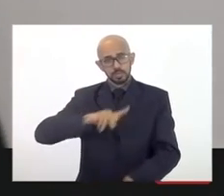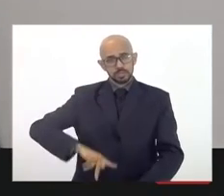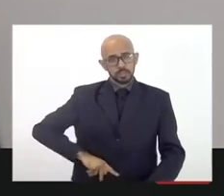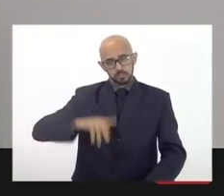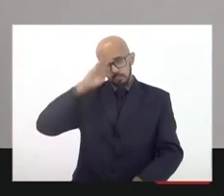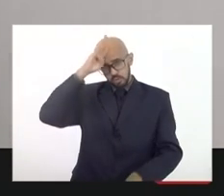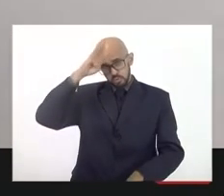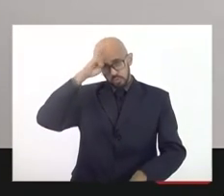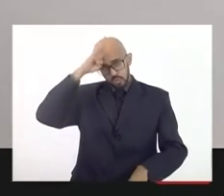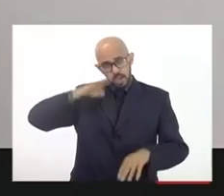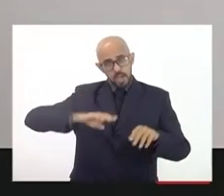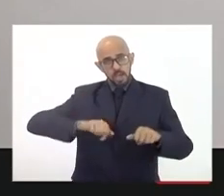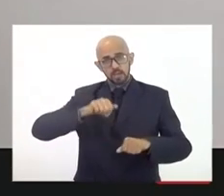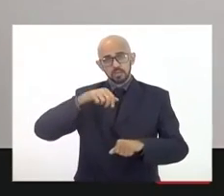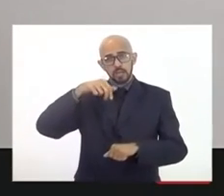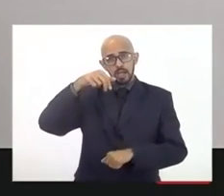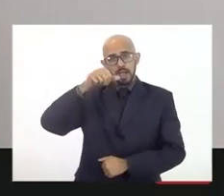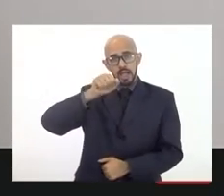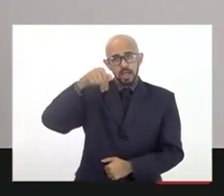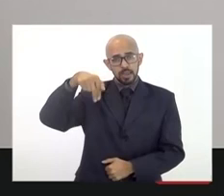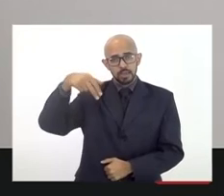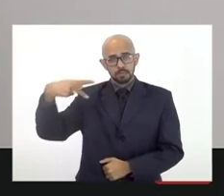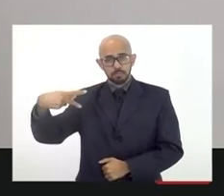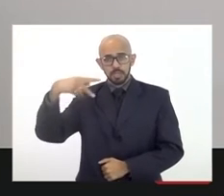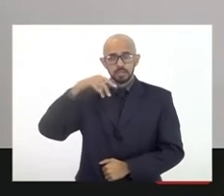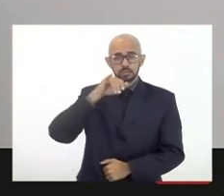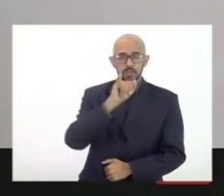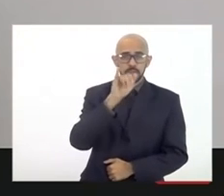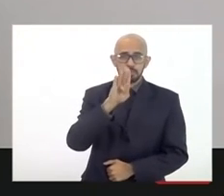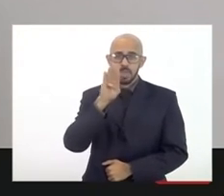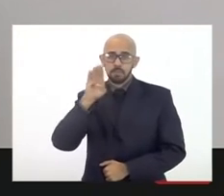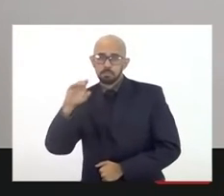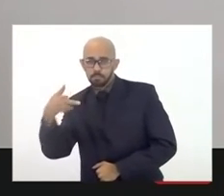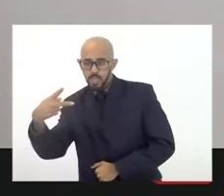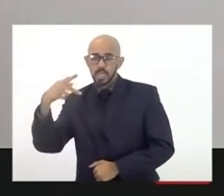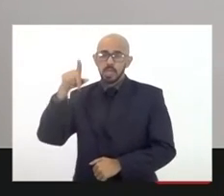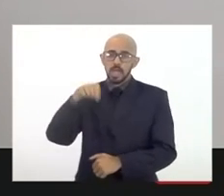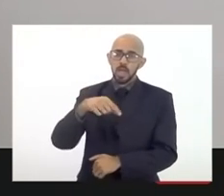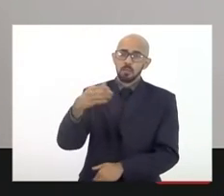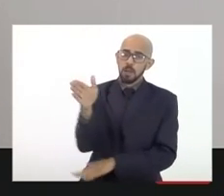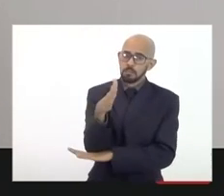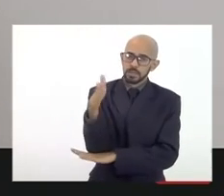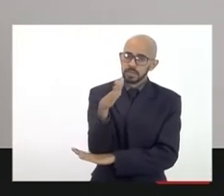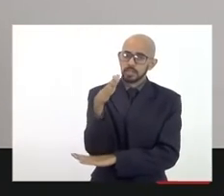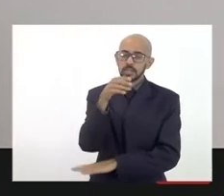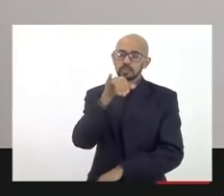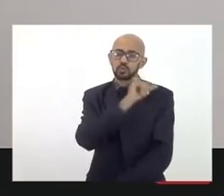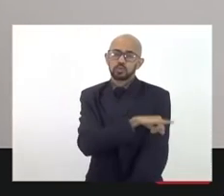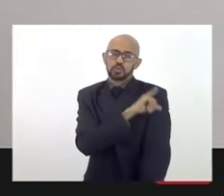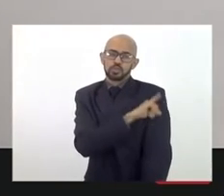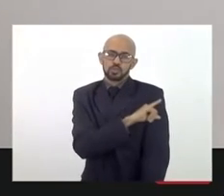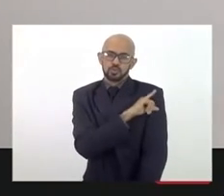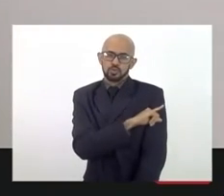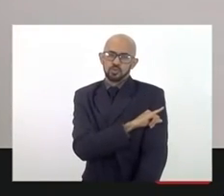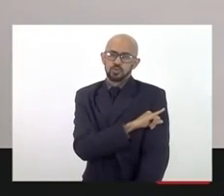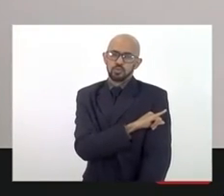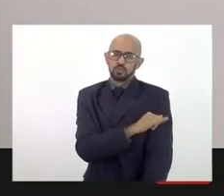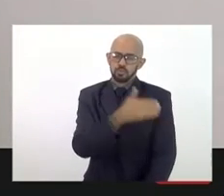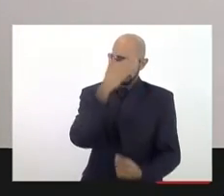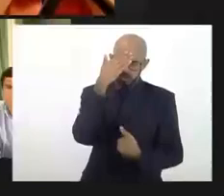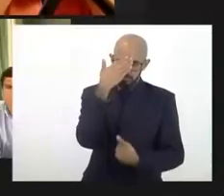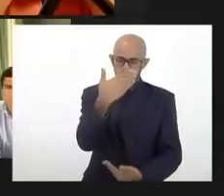Bolsonaro, da INP, do IBP, de todo mundo. A bandeira do Rio de Janeiro, tá bom? Muito